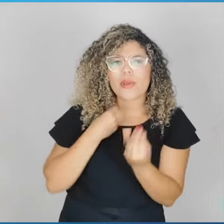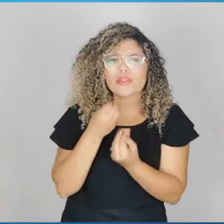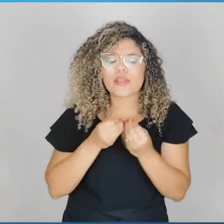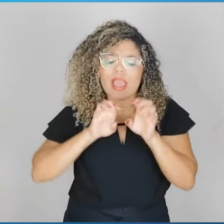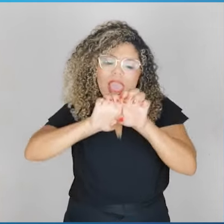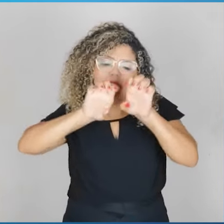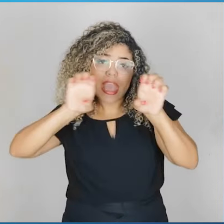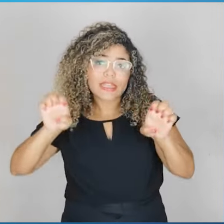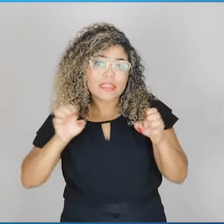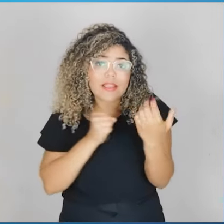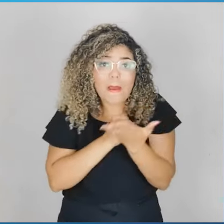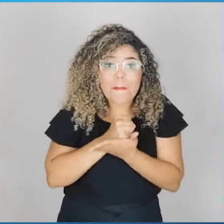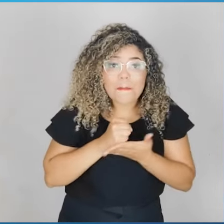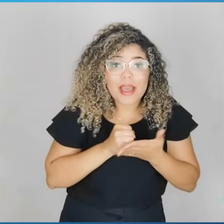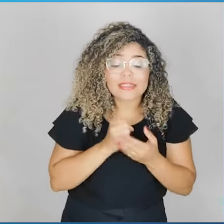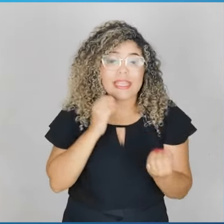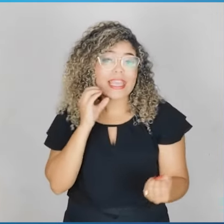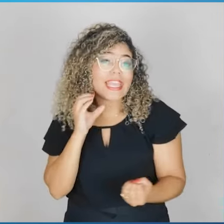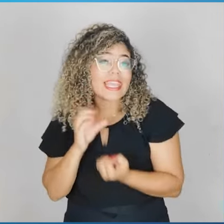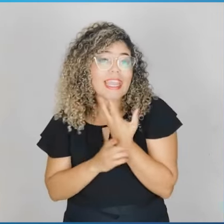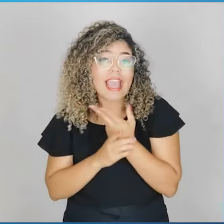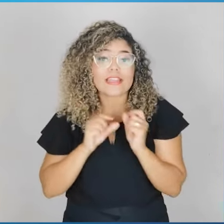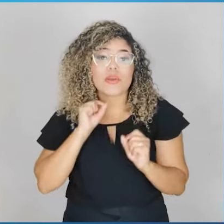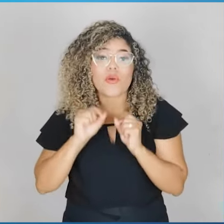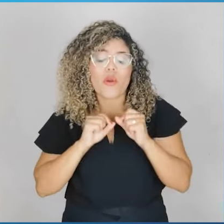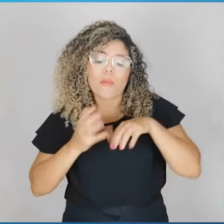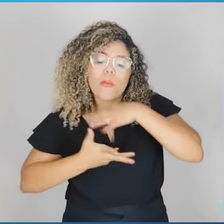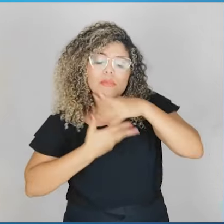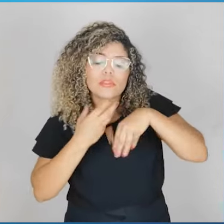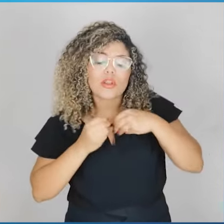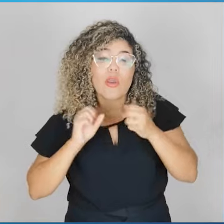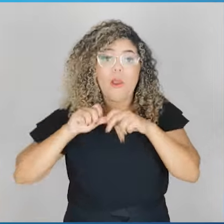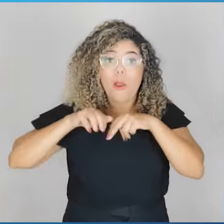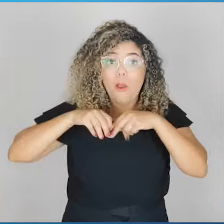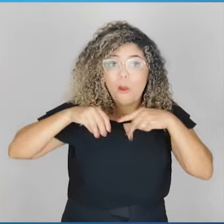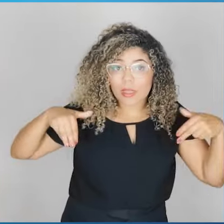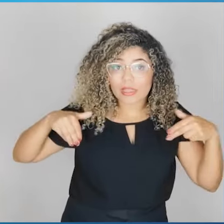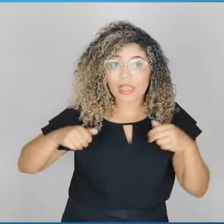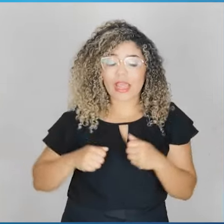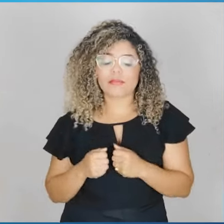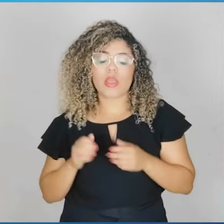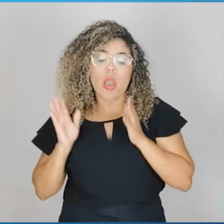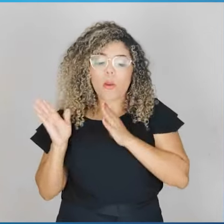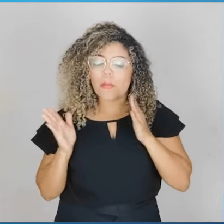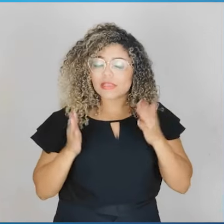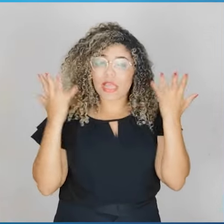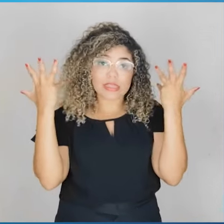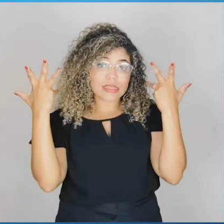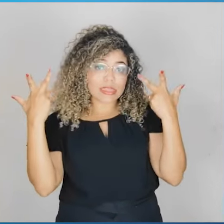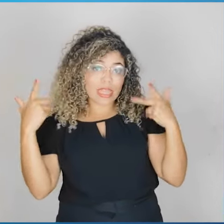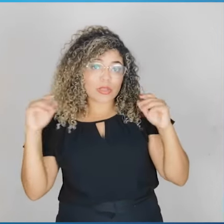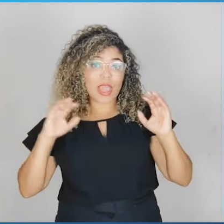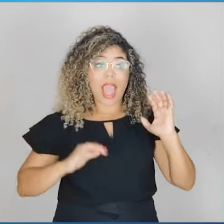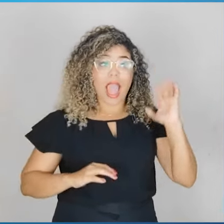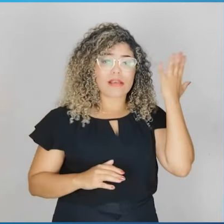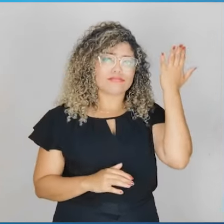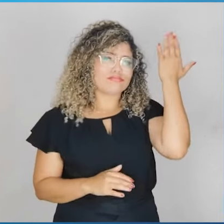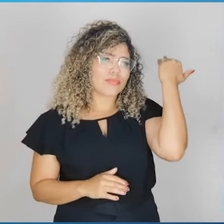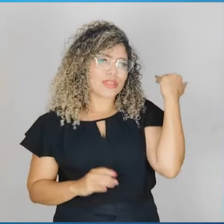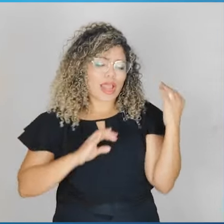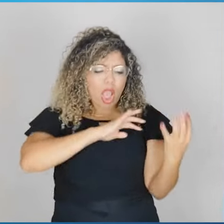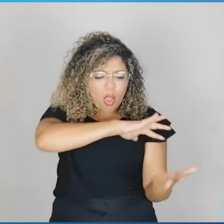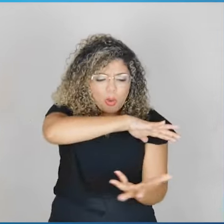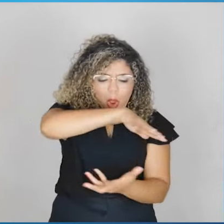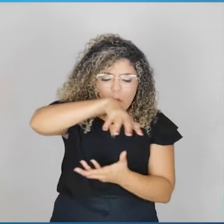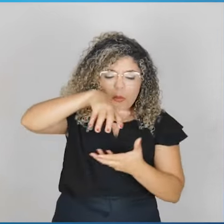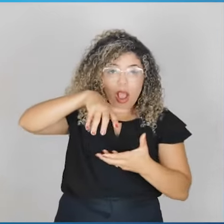estruturas sólidas formadas por minerais. O processo de formação das rochas é natural e aconteceu no momento da formação da Terra. Após